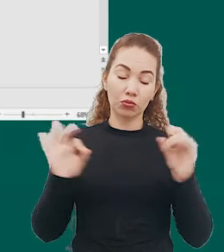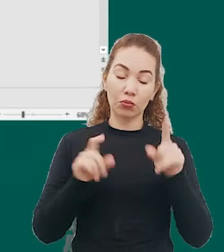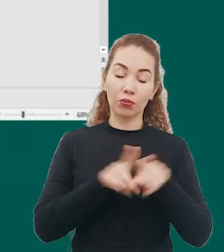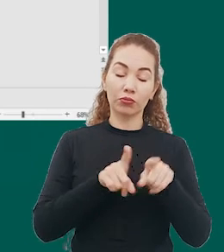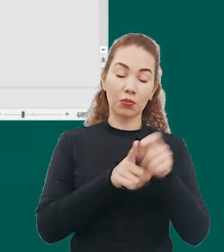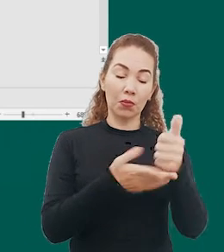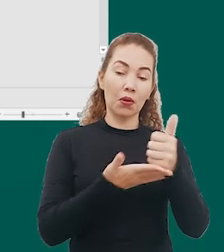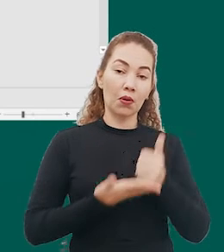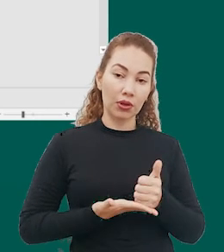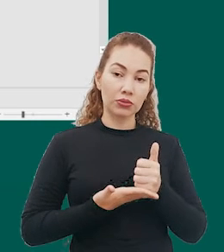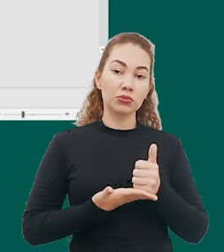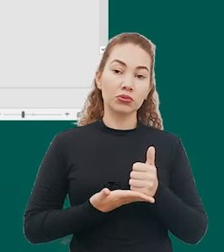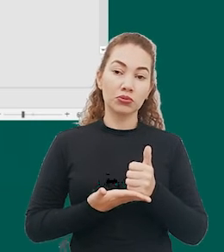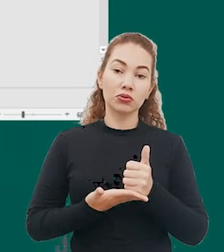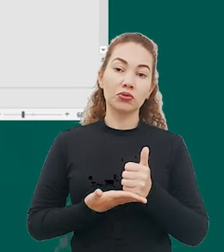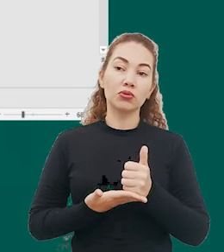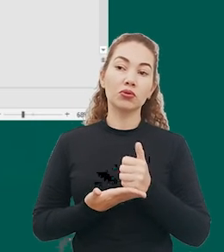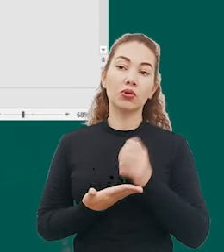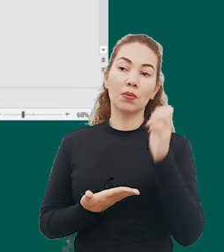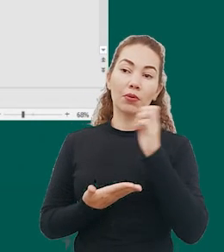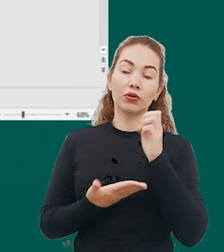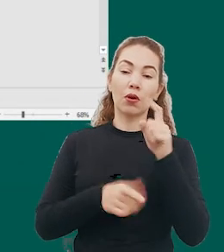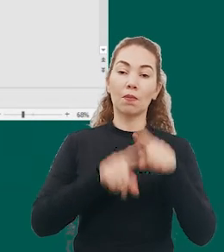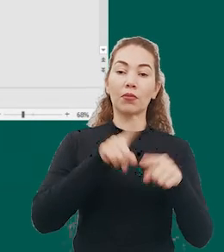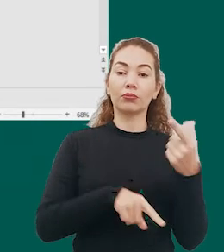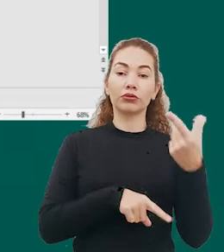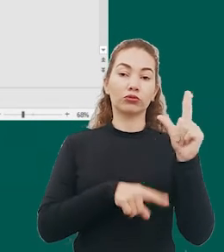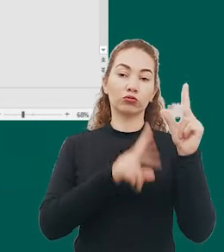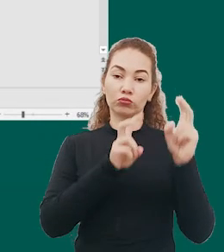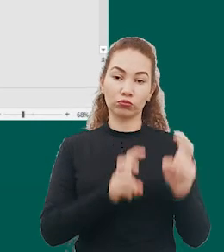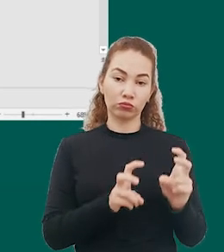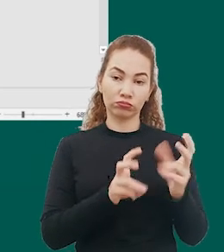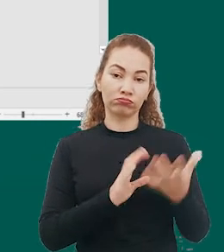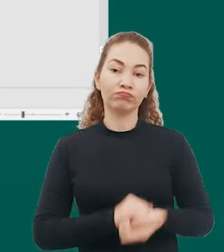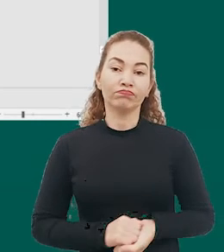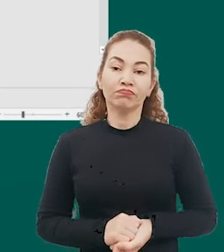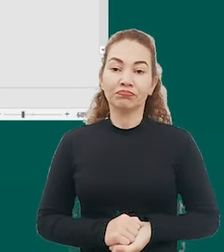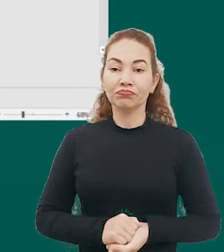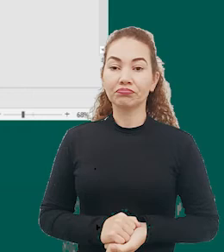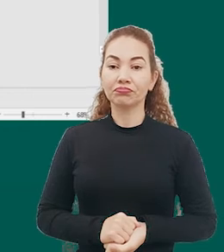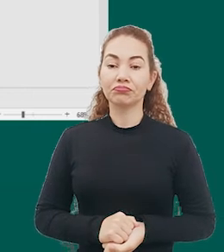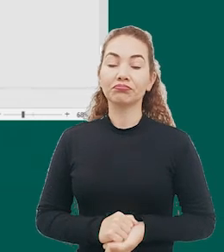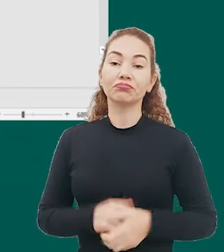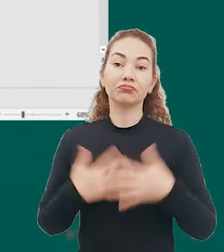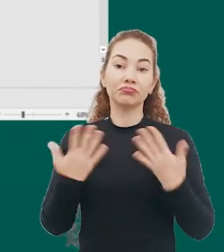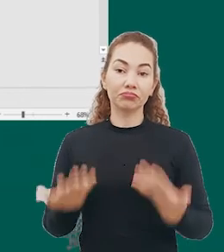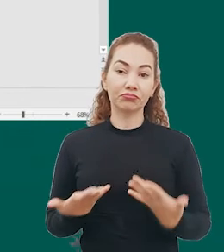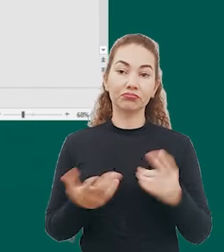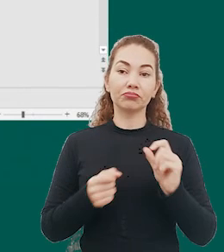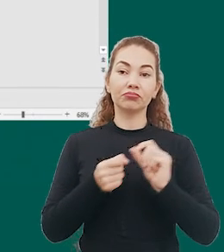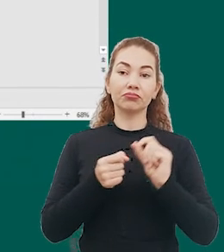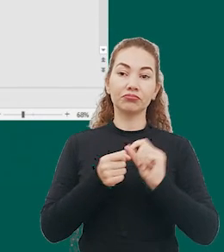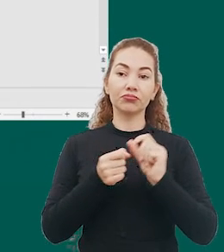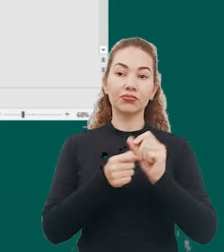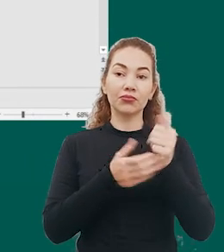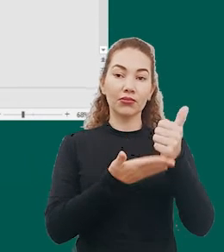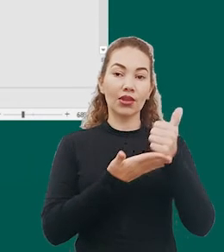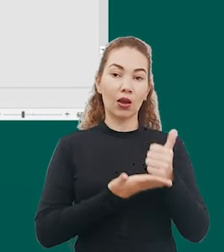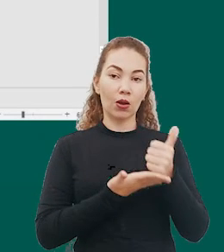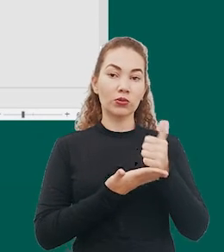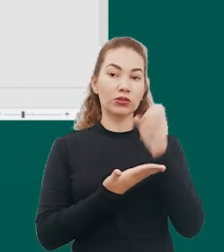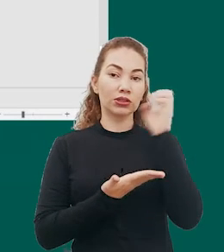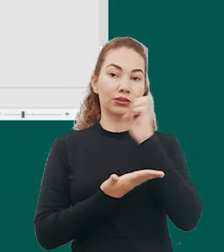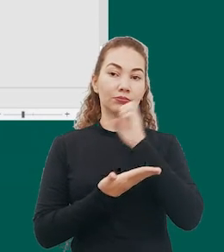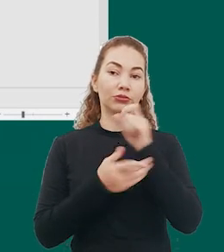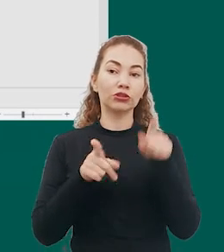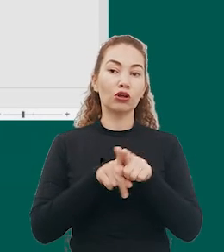emergencial, o bem e outros. Então, ali eu grifei o auxílio emergencial e o